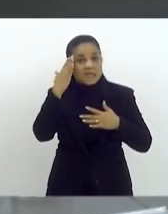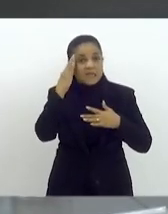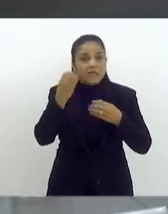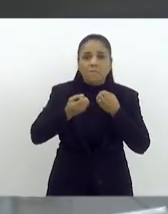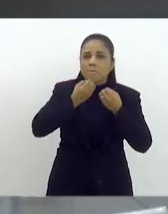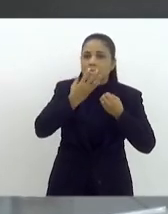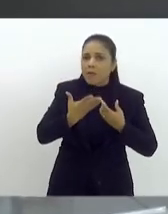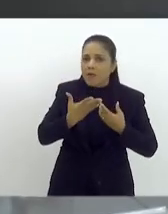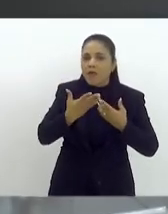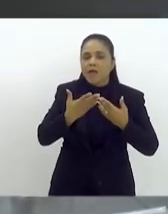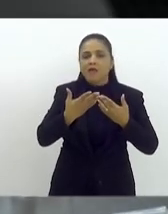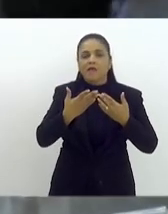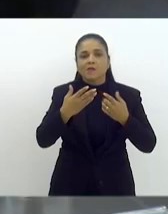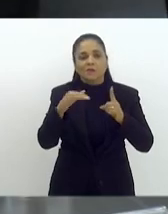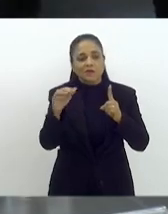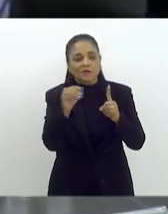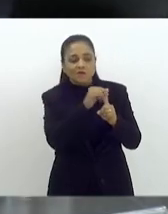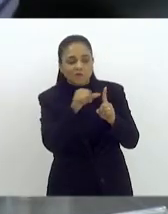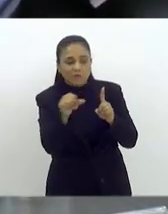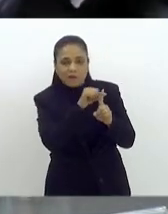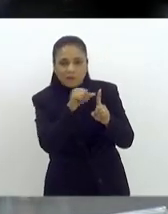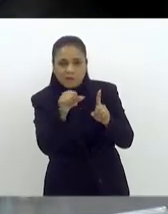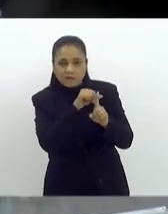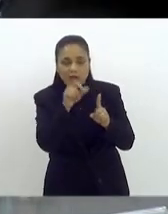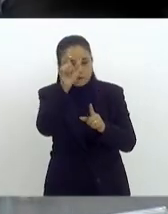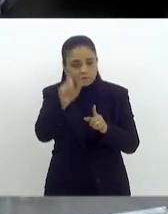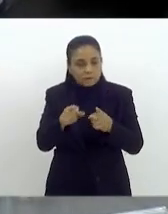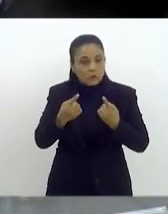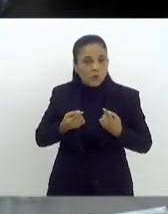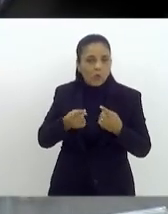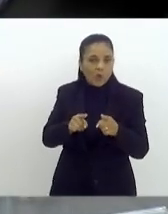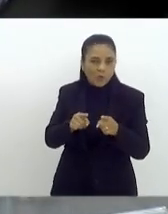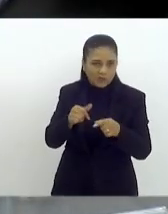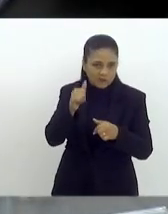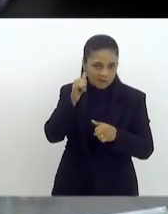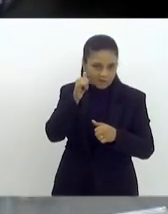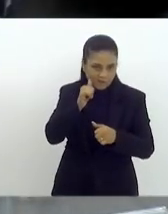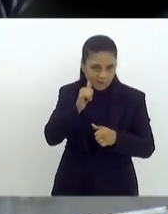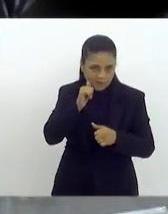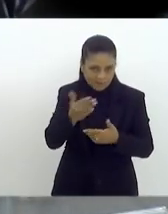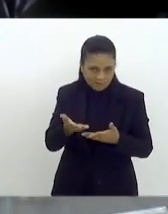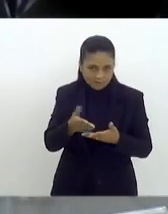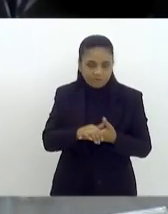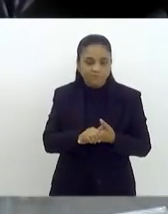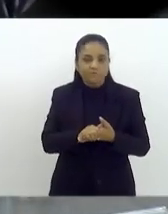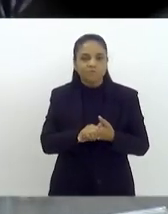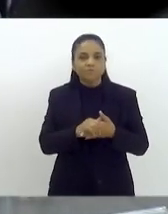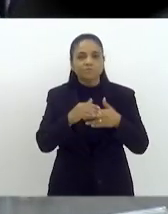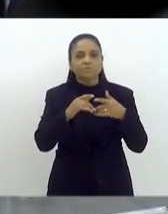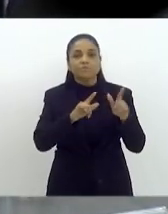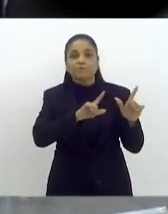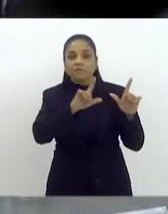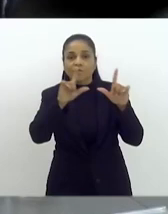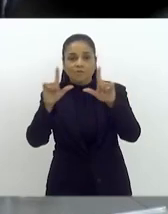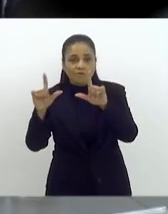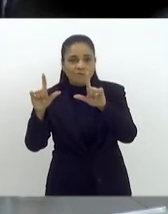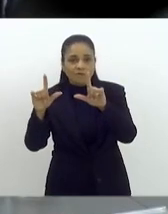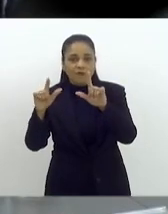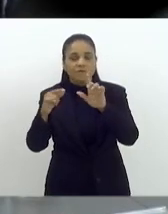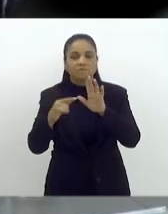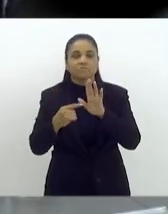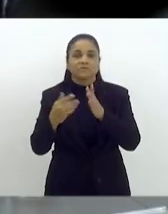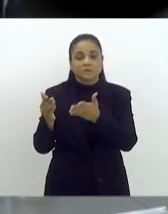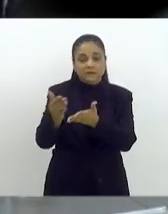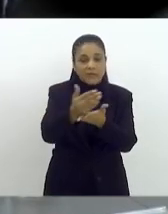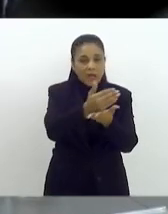eixos de vulnerabilidade que vão acometer as suas mulheres Então eu tinha trazido aqui uma inicialmente uma apresentação